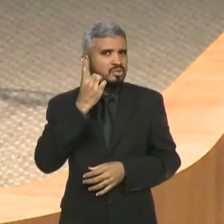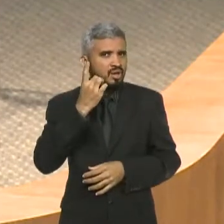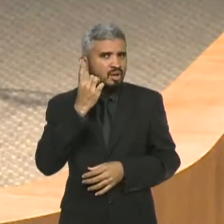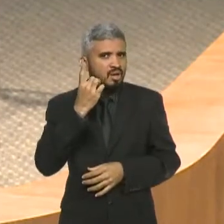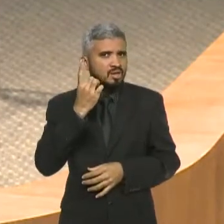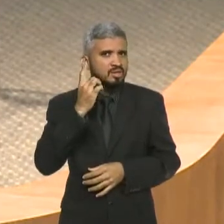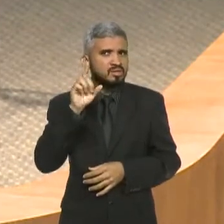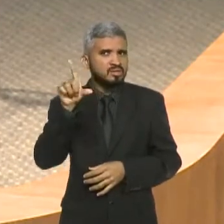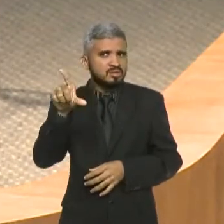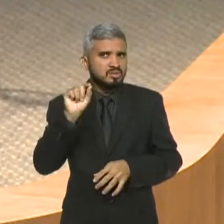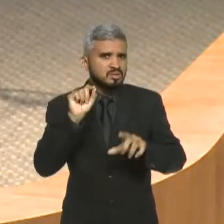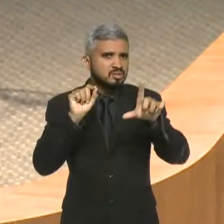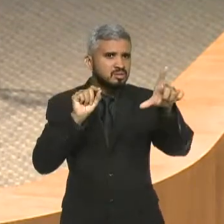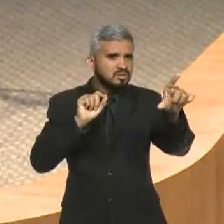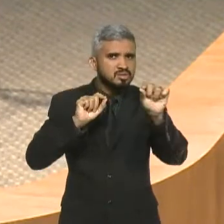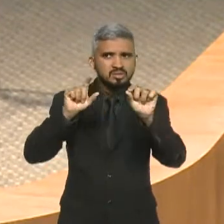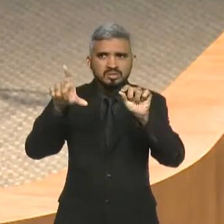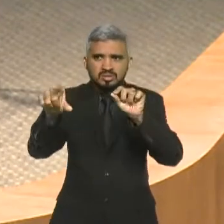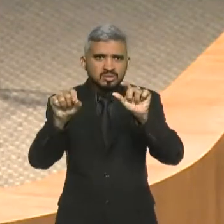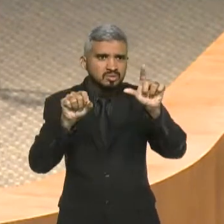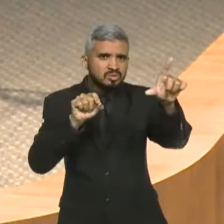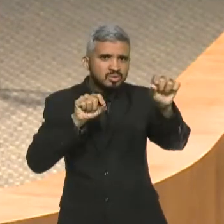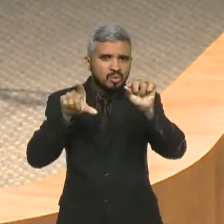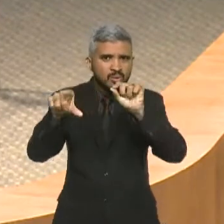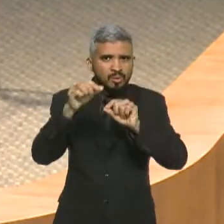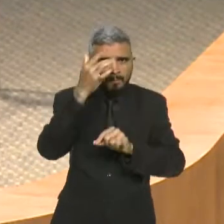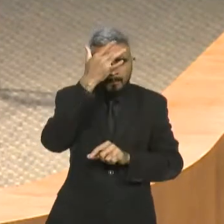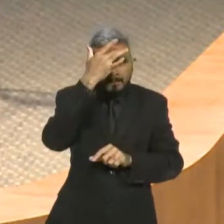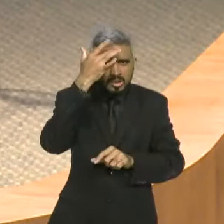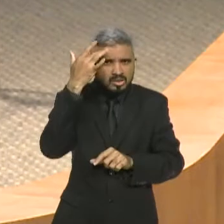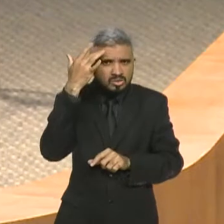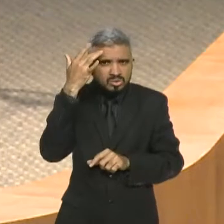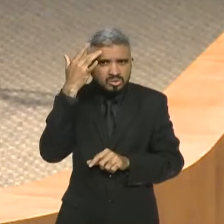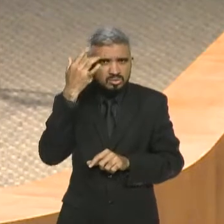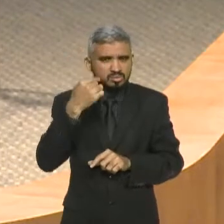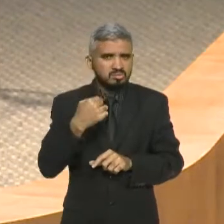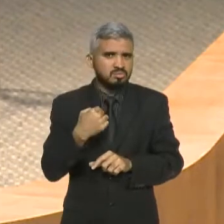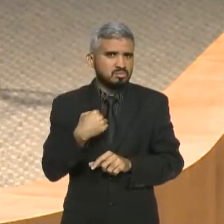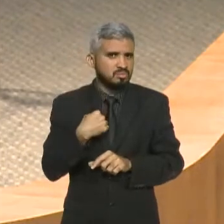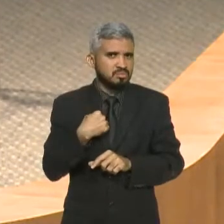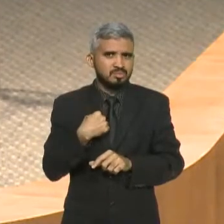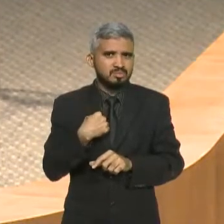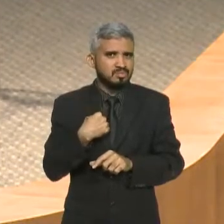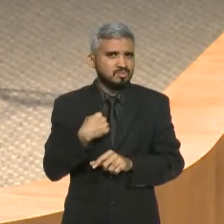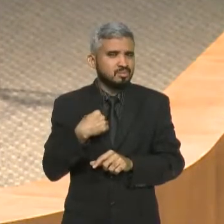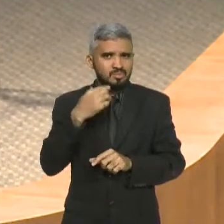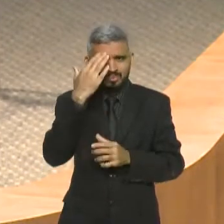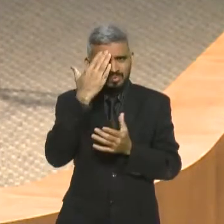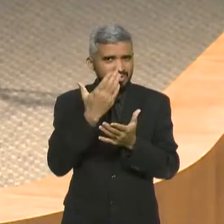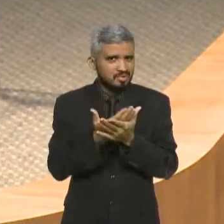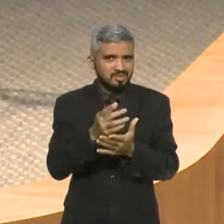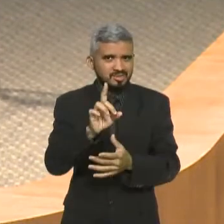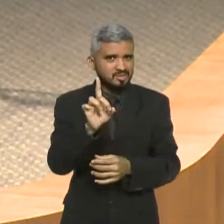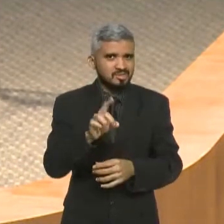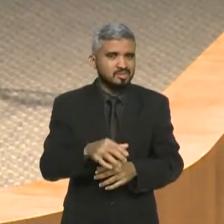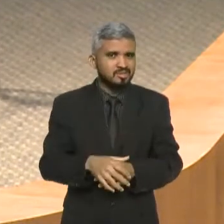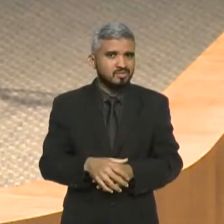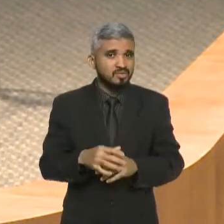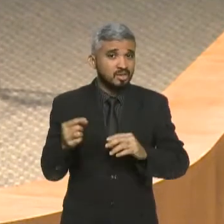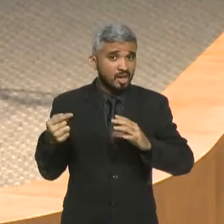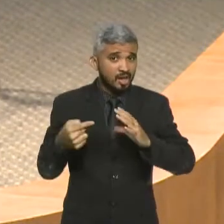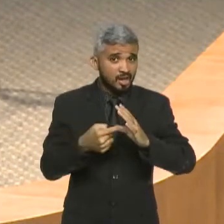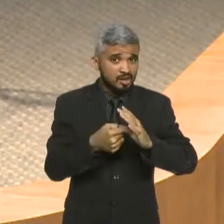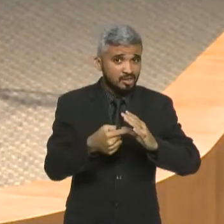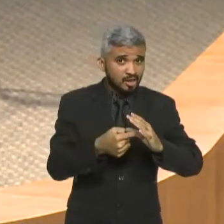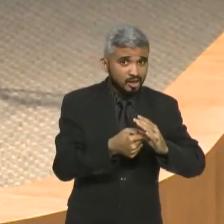indicou pessoas para esse seletivo fraudulento. A denúncia que chegou é que tem secretário candidato a